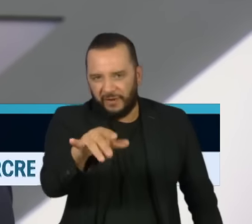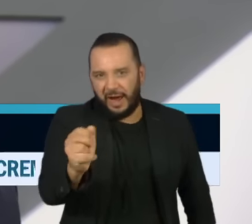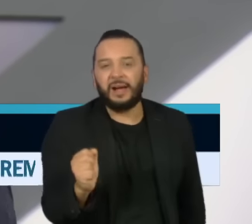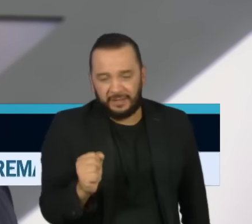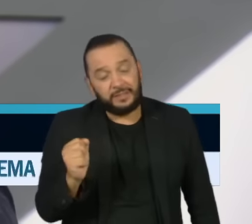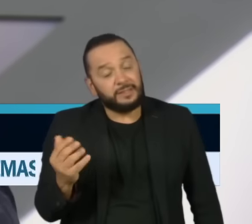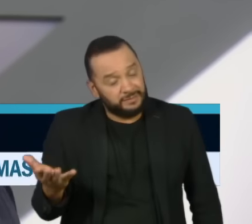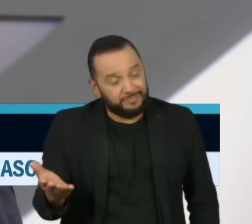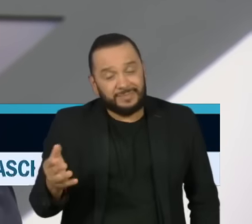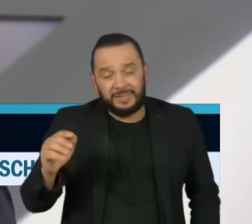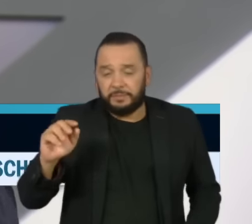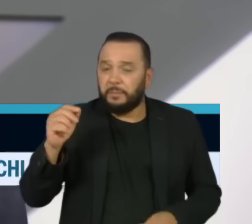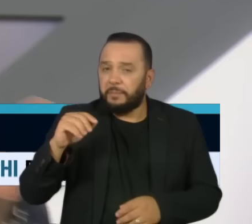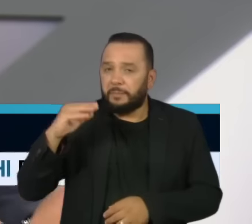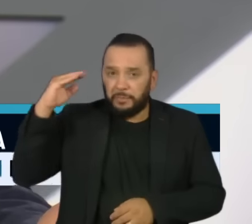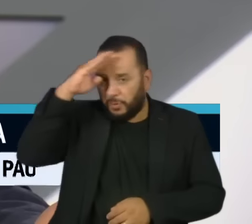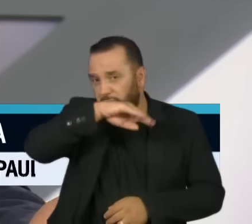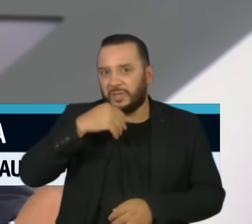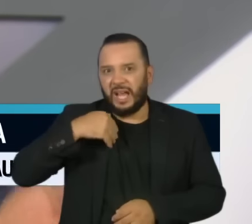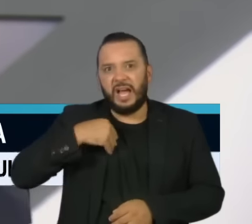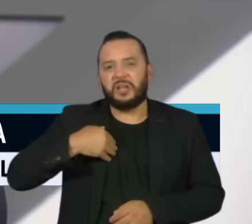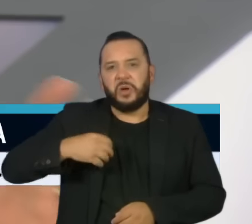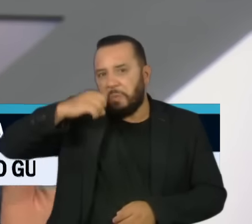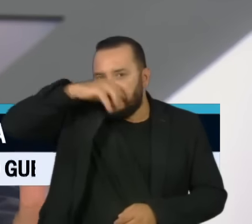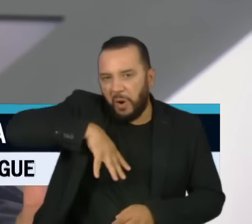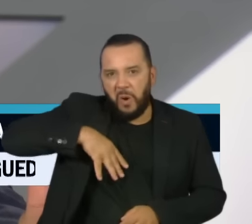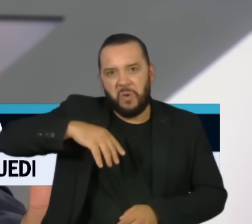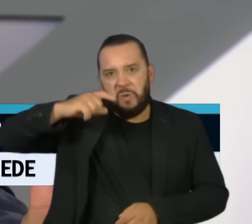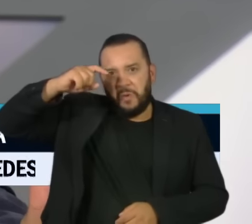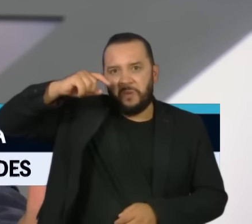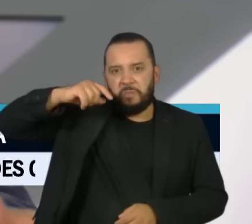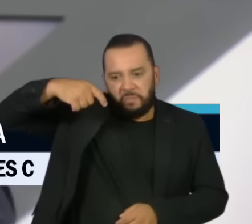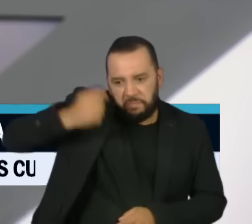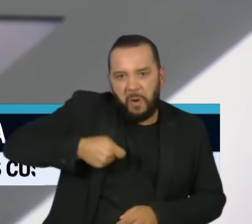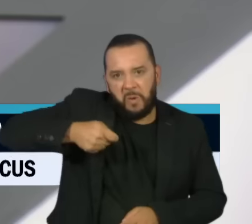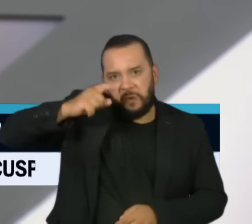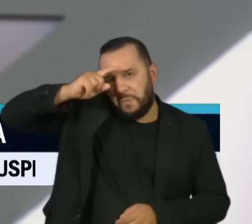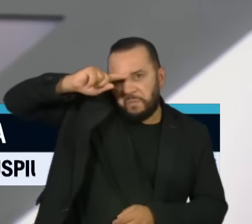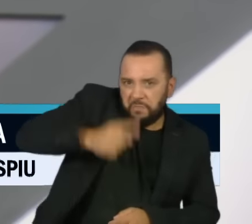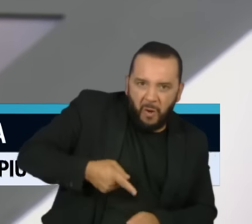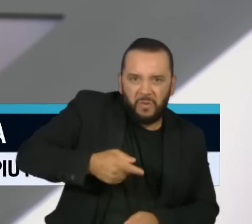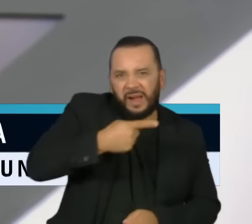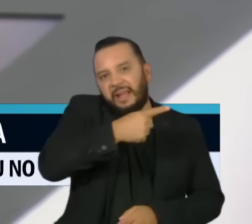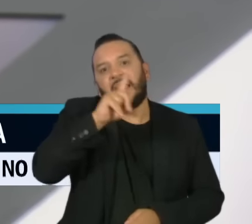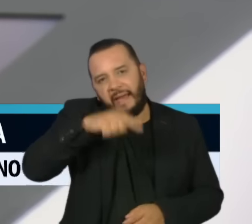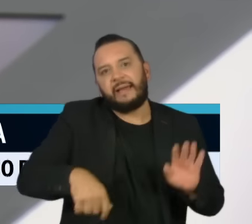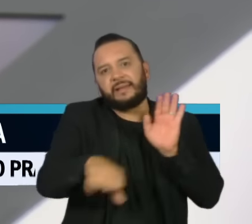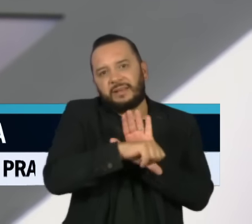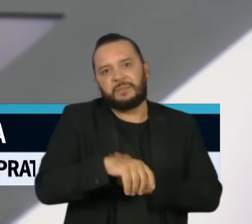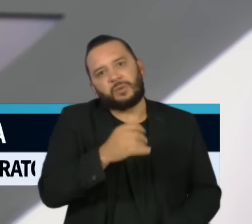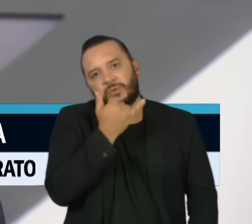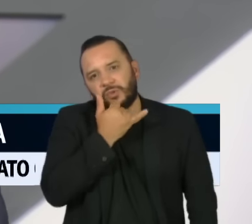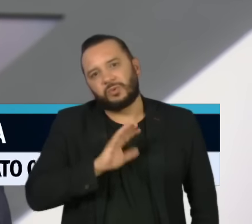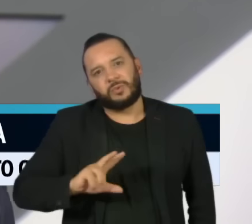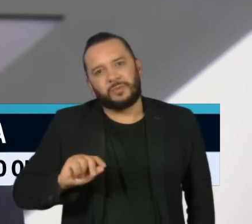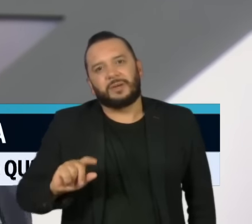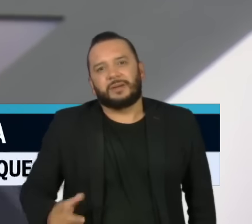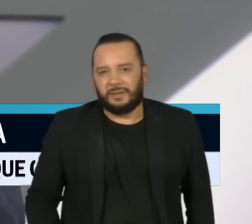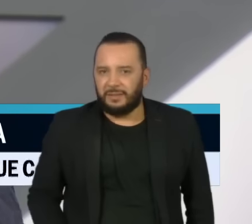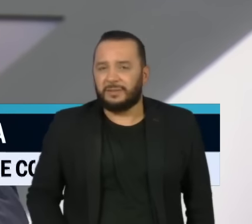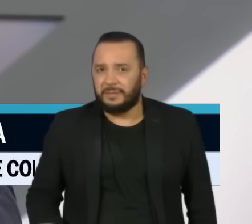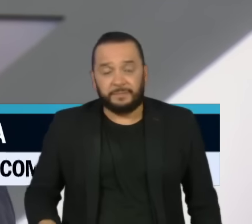coisa autoritária e seria um crime, né, de lesa humanidade, pelo amor de Deus. Né? E a gente, então, não entende